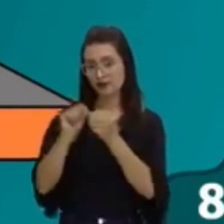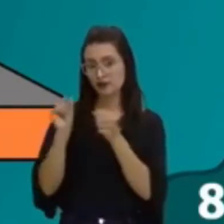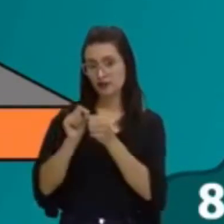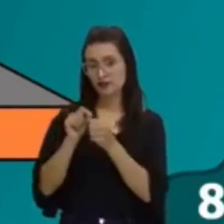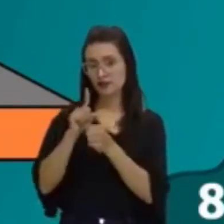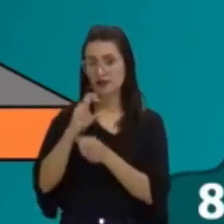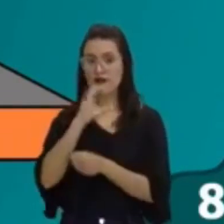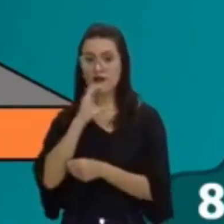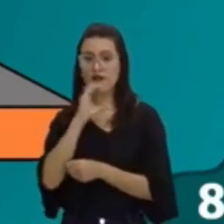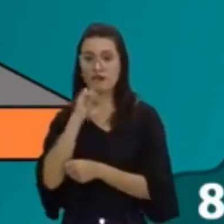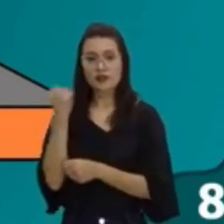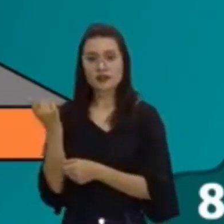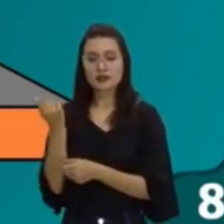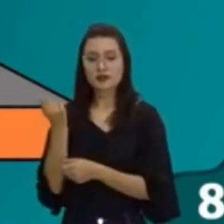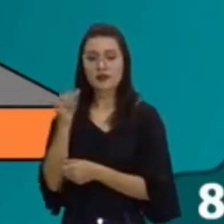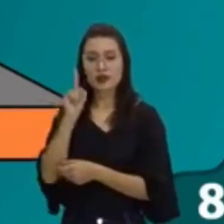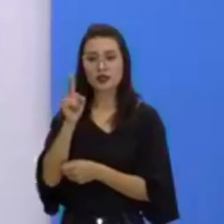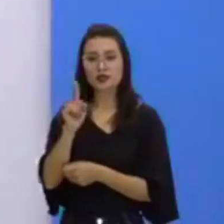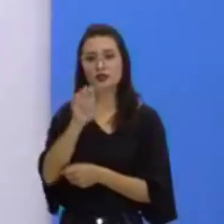agora,